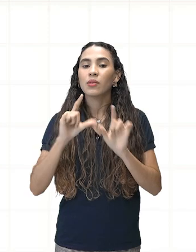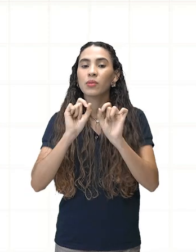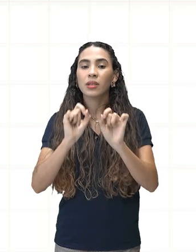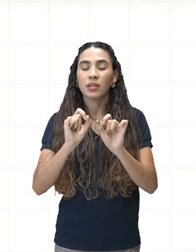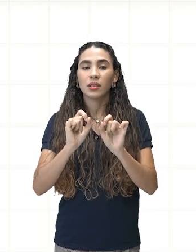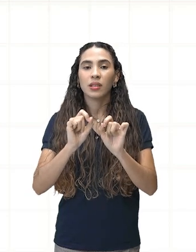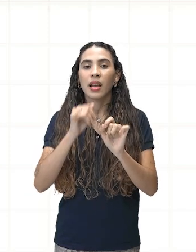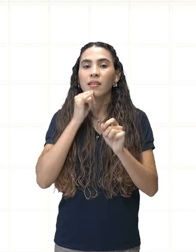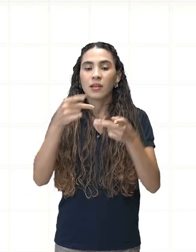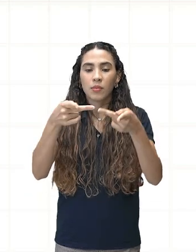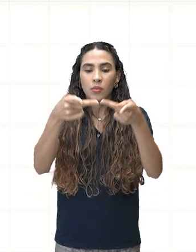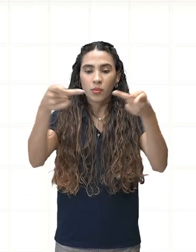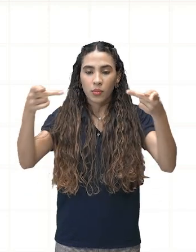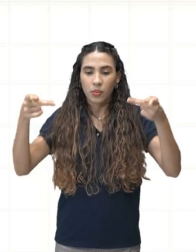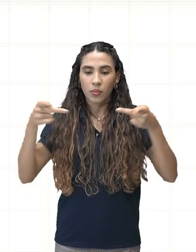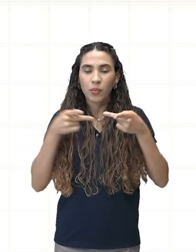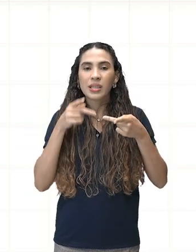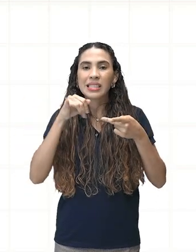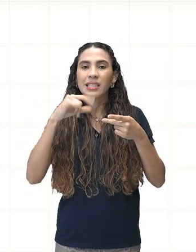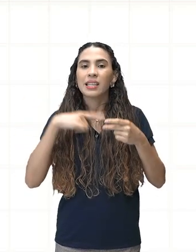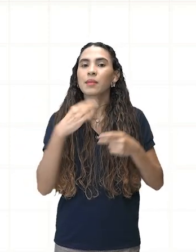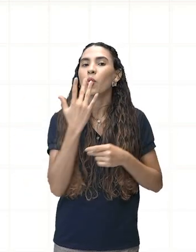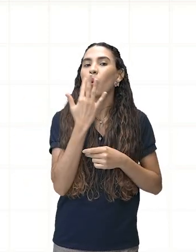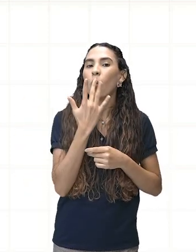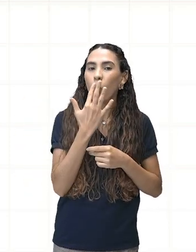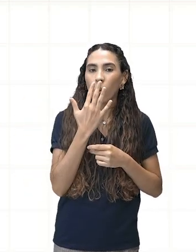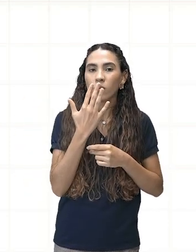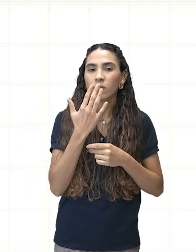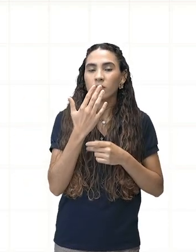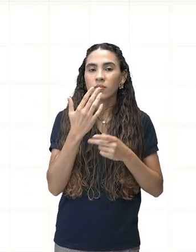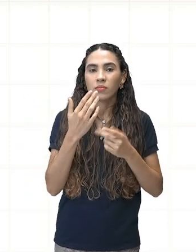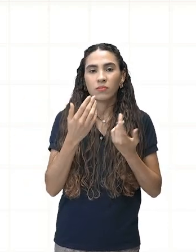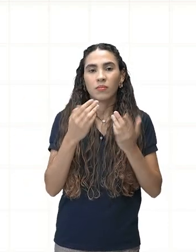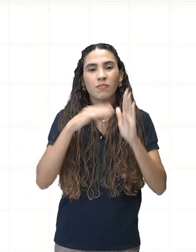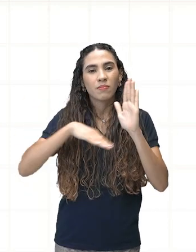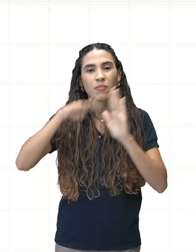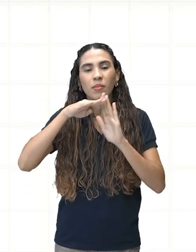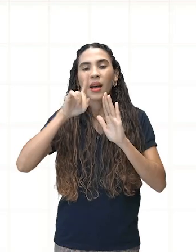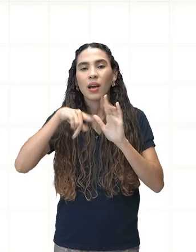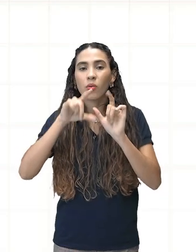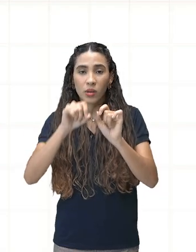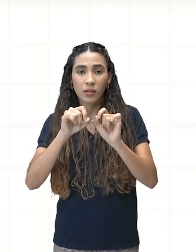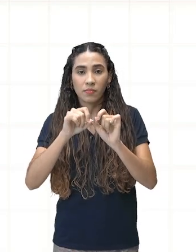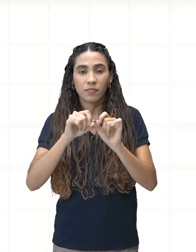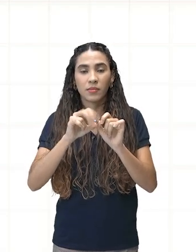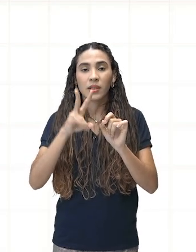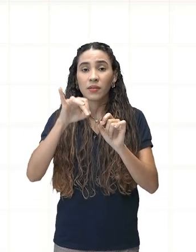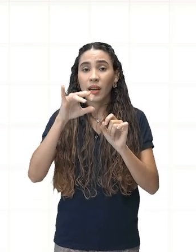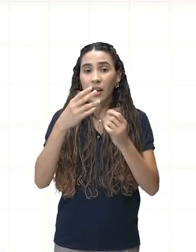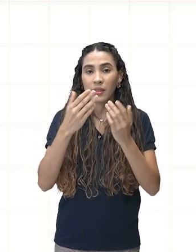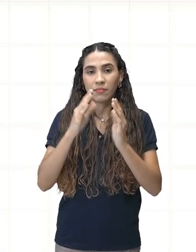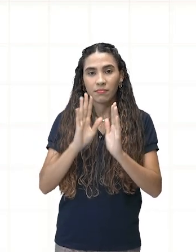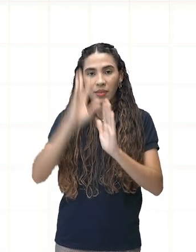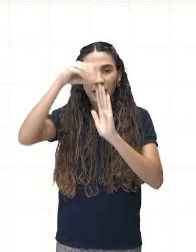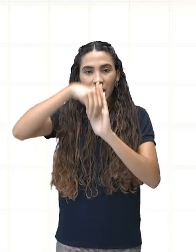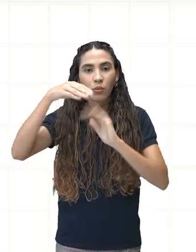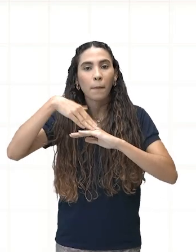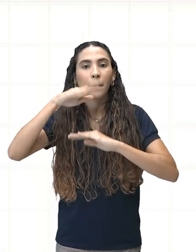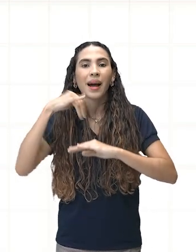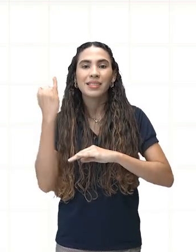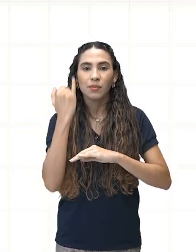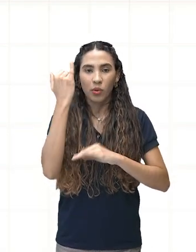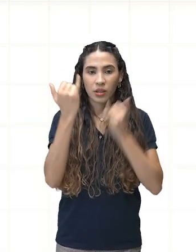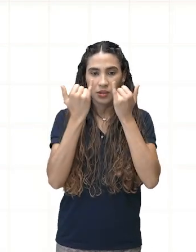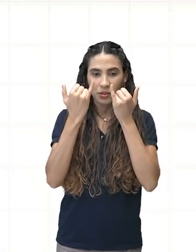está sendo ocupada, pintada de uma cor, aquela parte que é maior, trata ali daquilo que predomina no nosso gráfico acerca